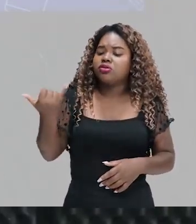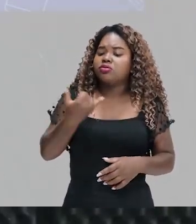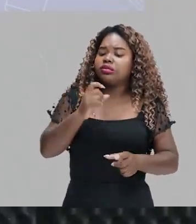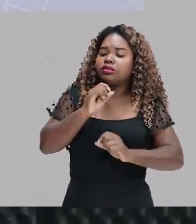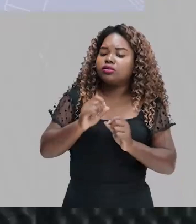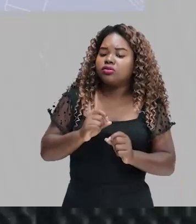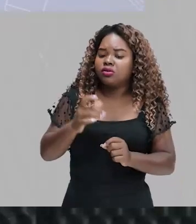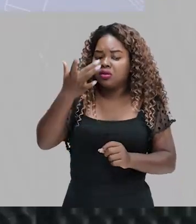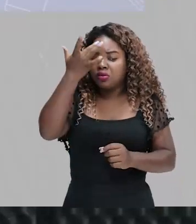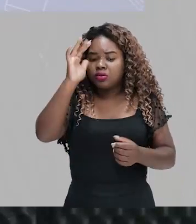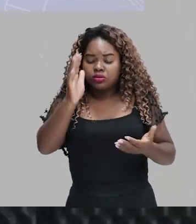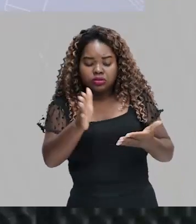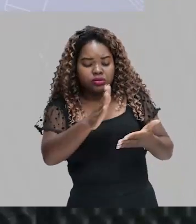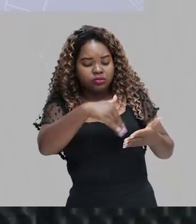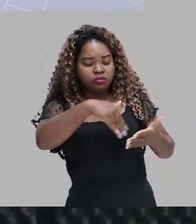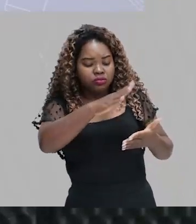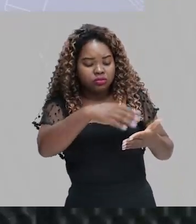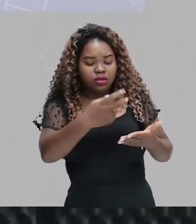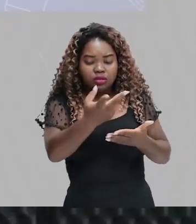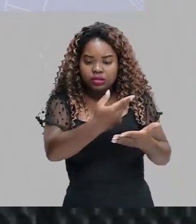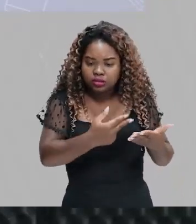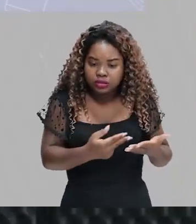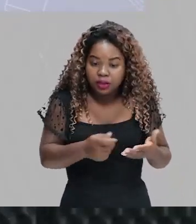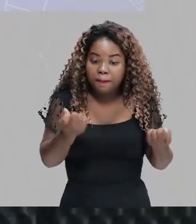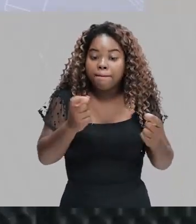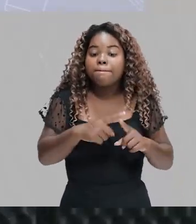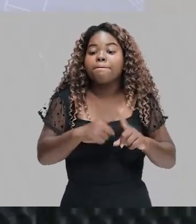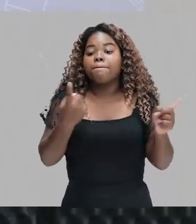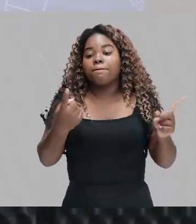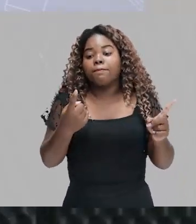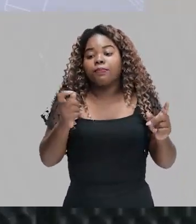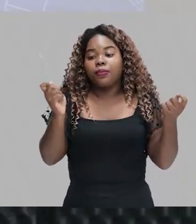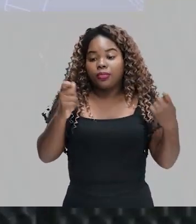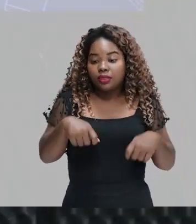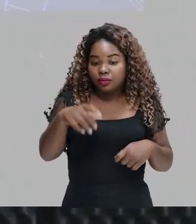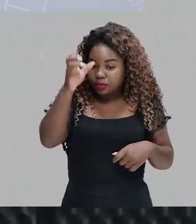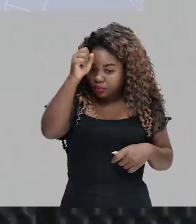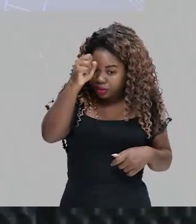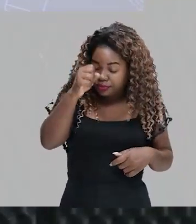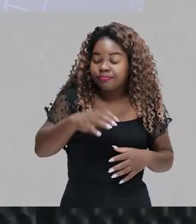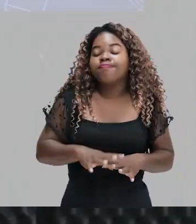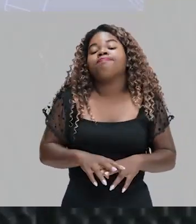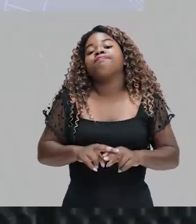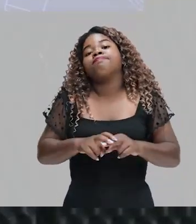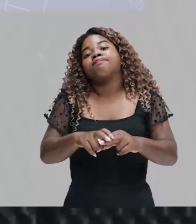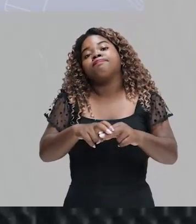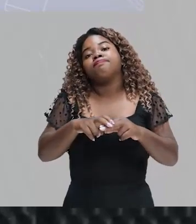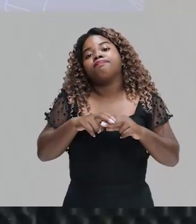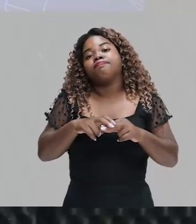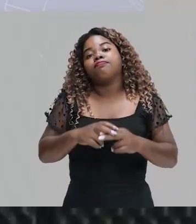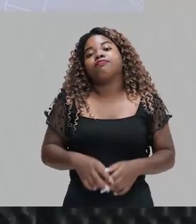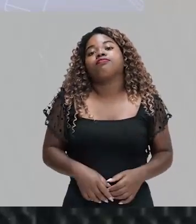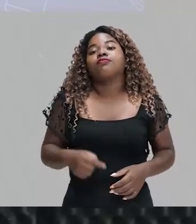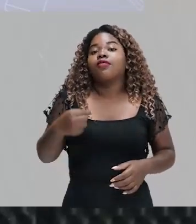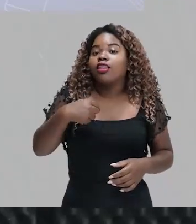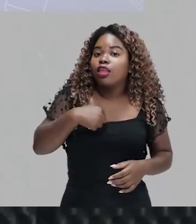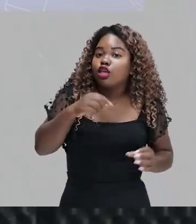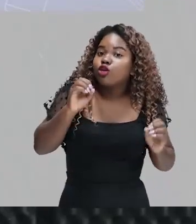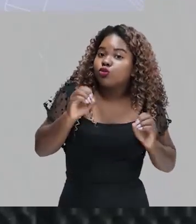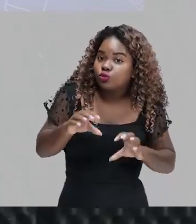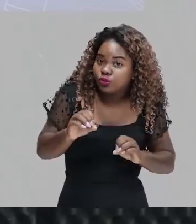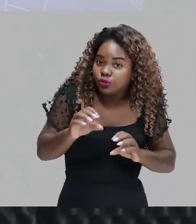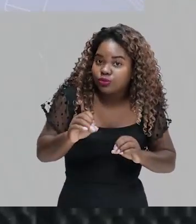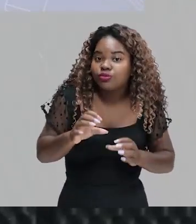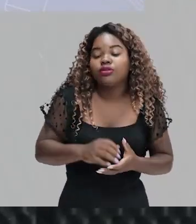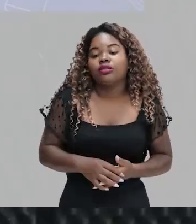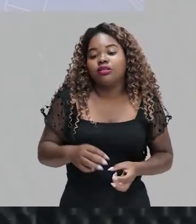pintar, mas eu poderia aprender? Então, meus amores, eu sempre digo para quem tem aula comigo que eu sou capaz de ensinar alguém a desenhar em 3 meses. A pessoa que não